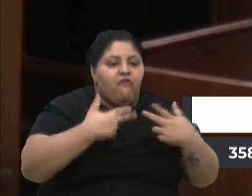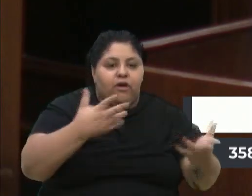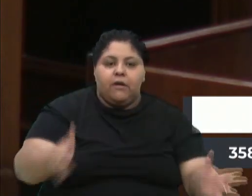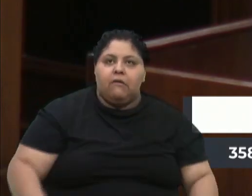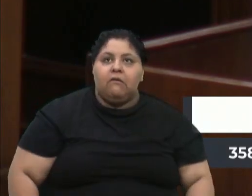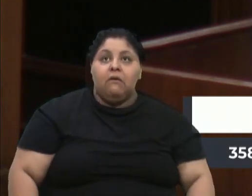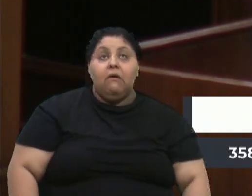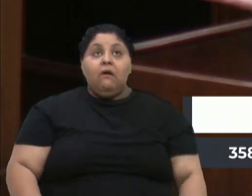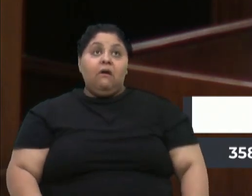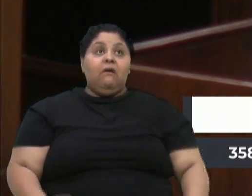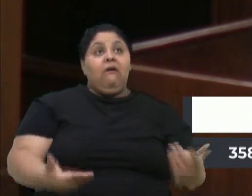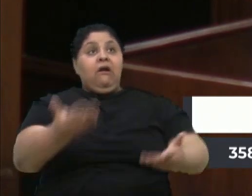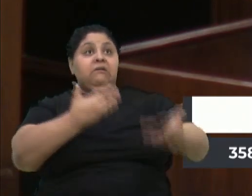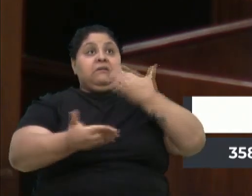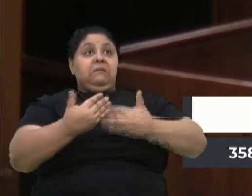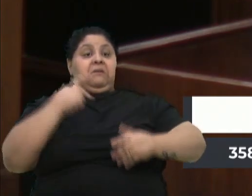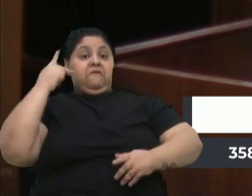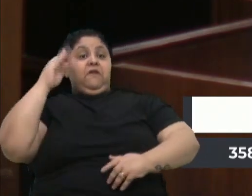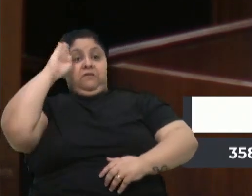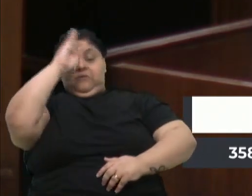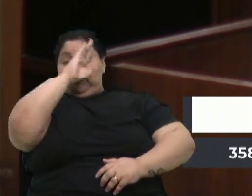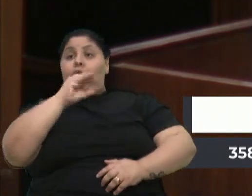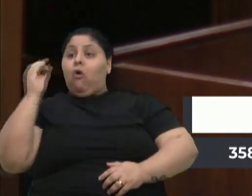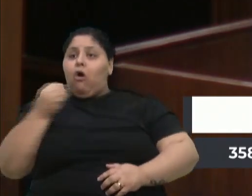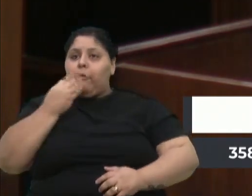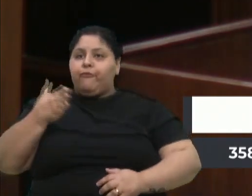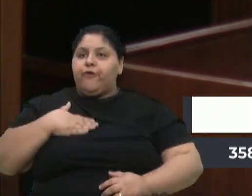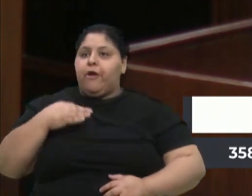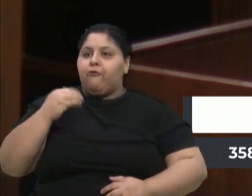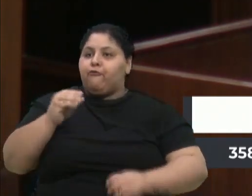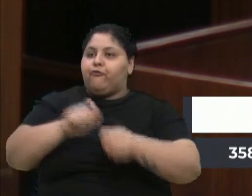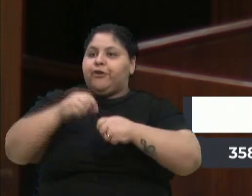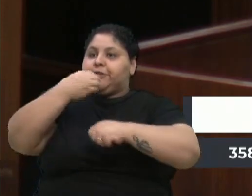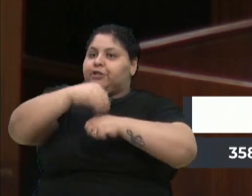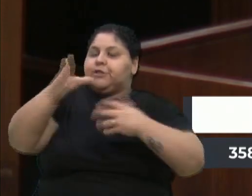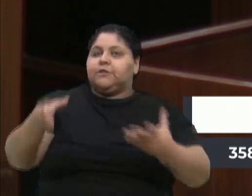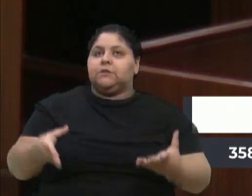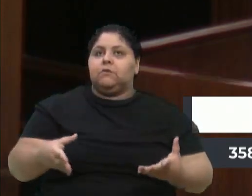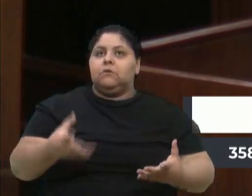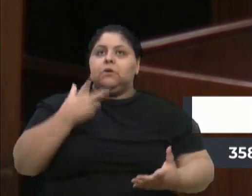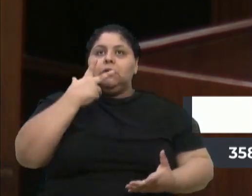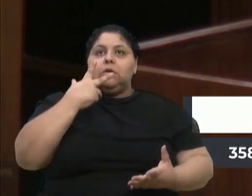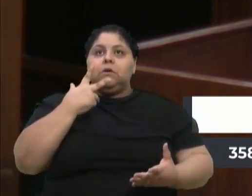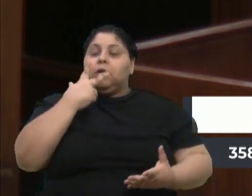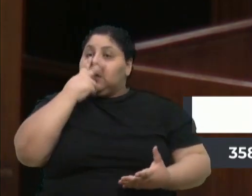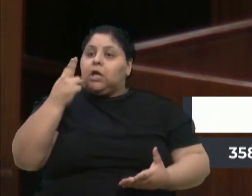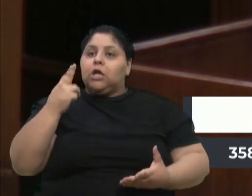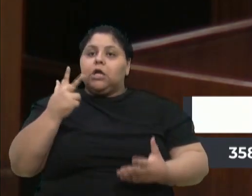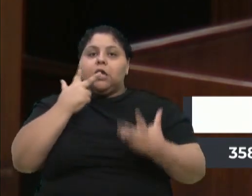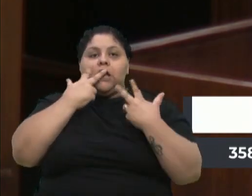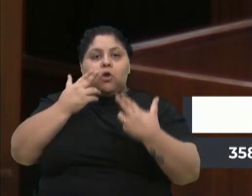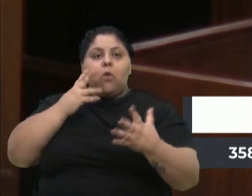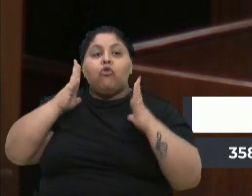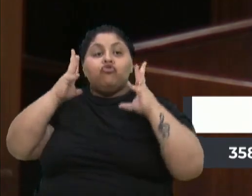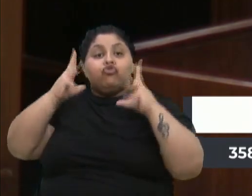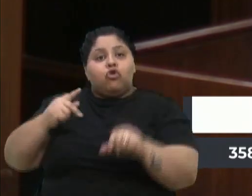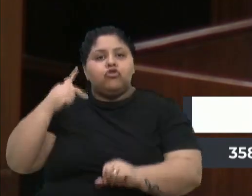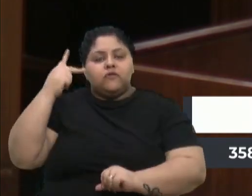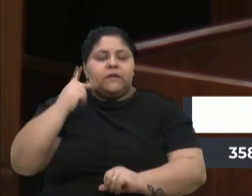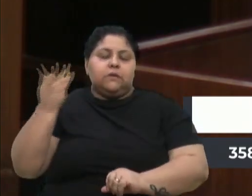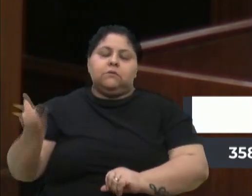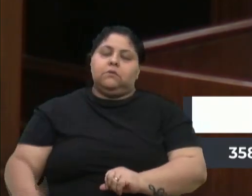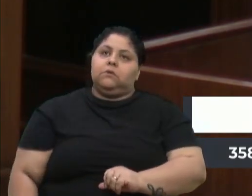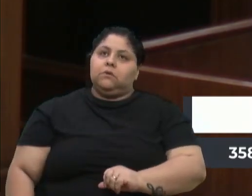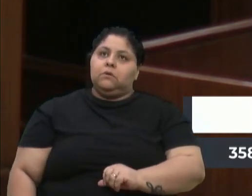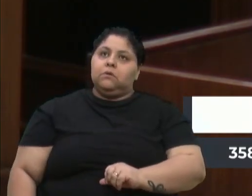que tem que atender. Eu fiz a indicação, como tem que atender o vereador Estela, o vereador Lucas, enfim, todos os vereadores dessa casa. E eu olho as